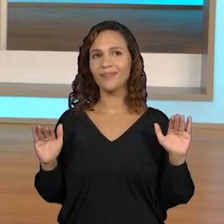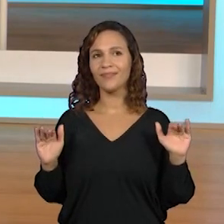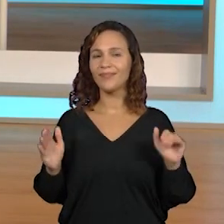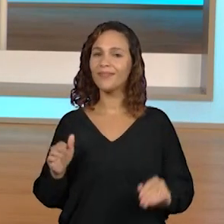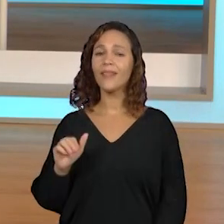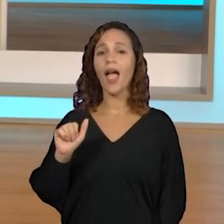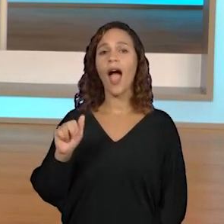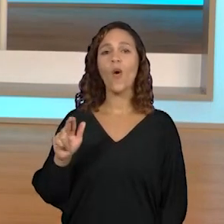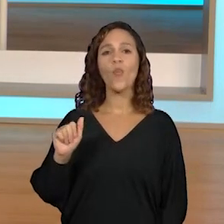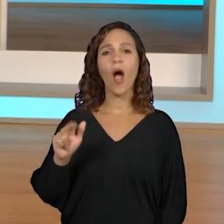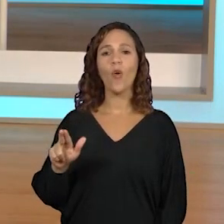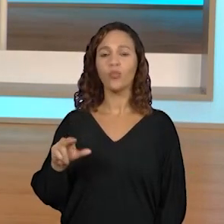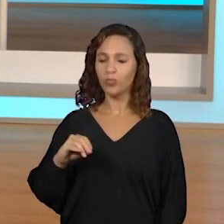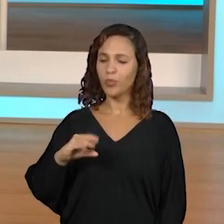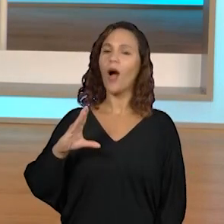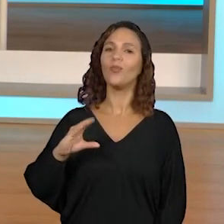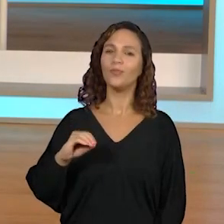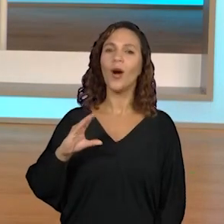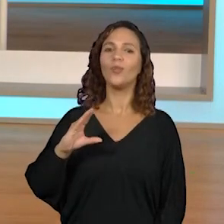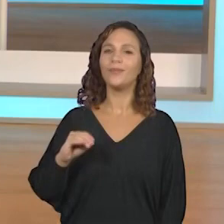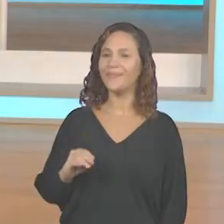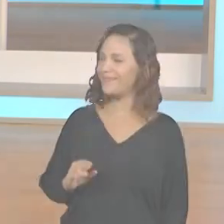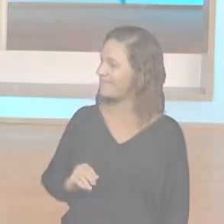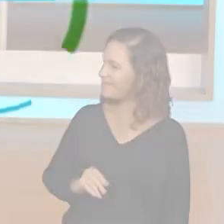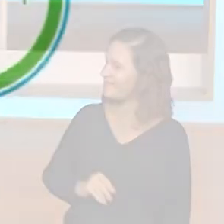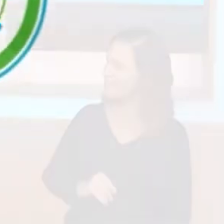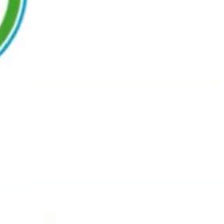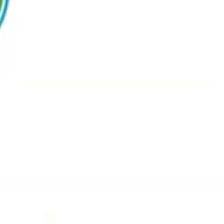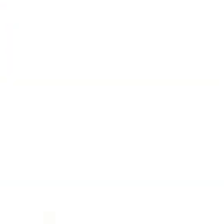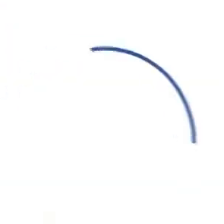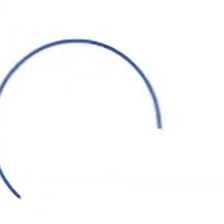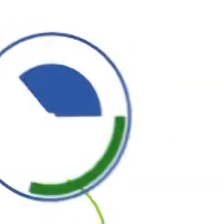ao para os meus amigos cãezinhos e